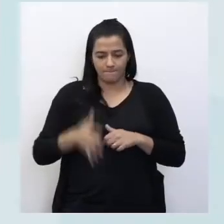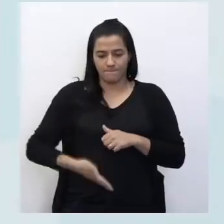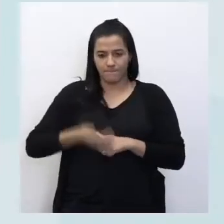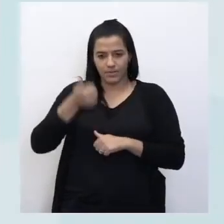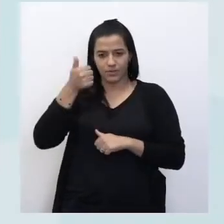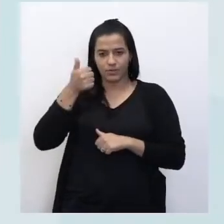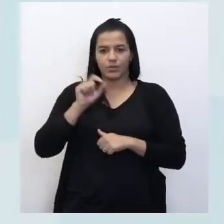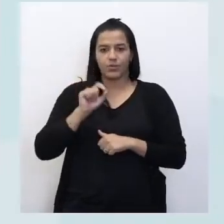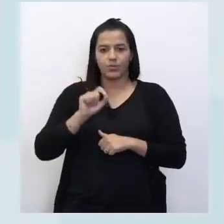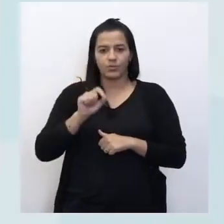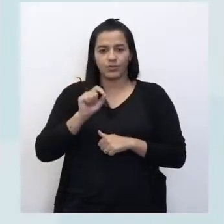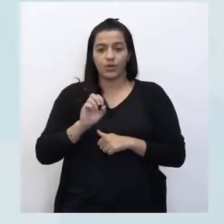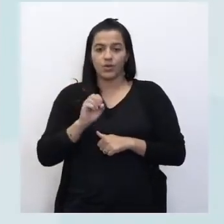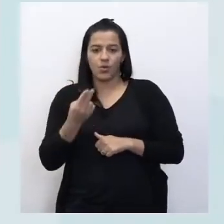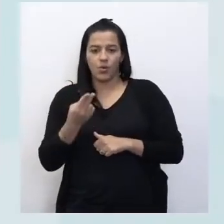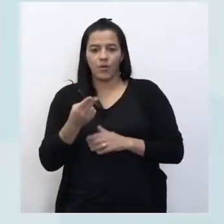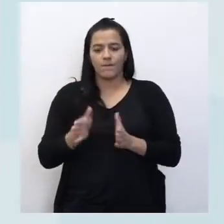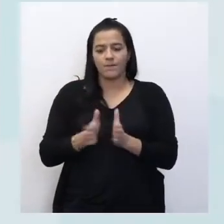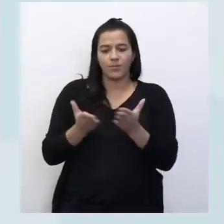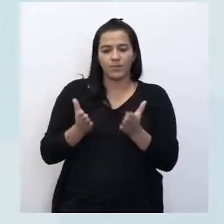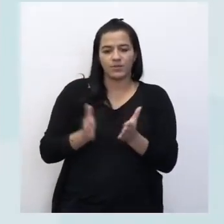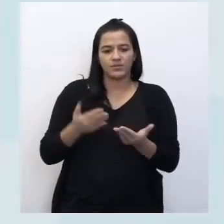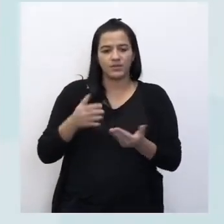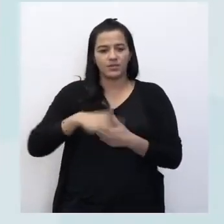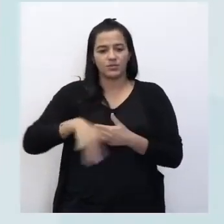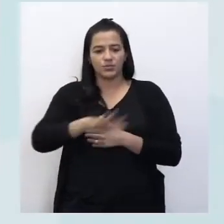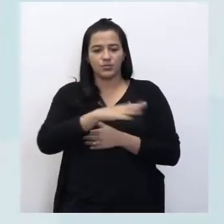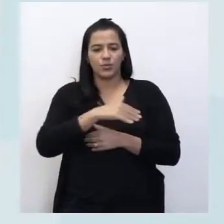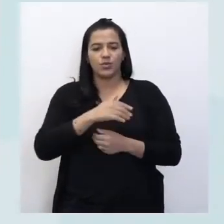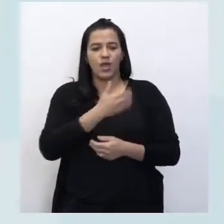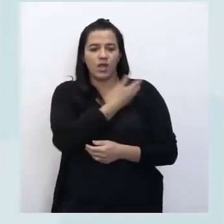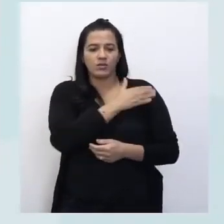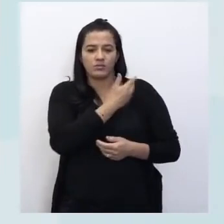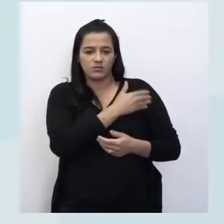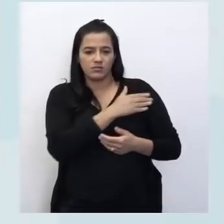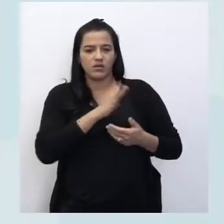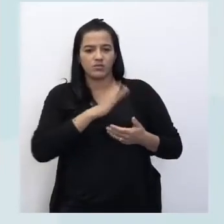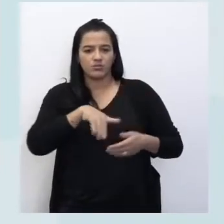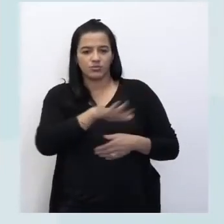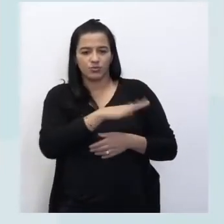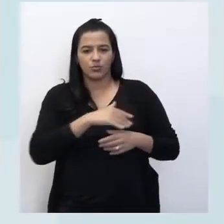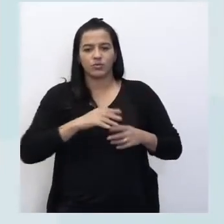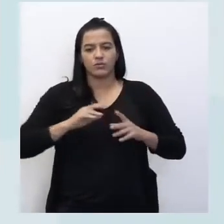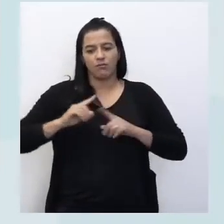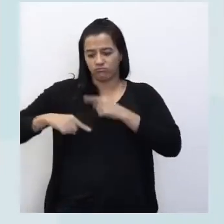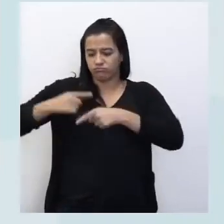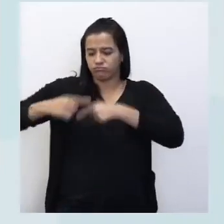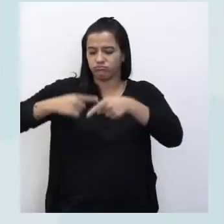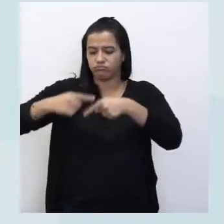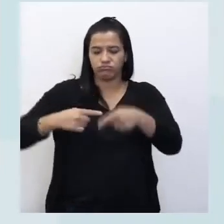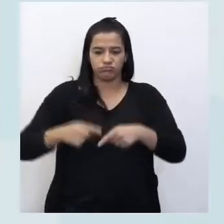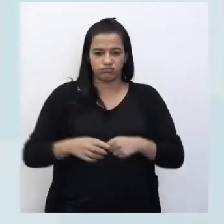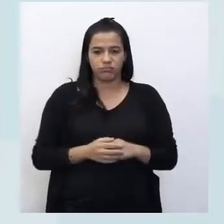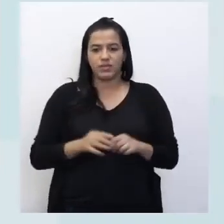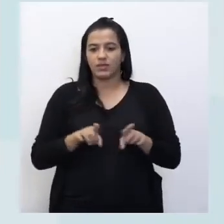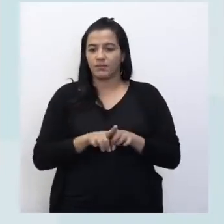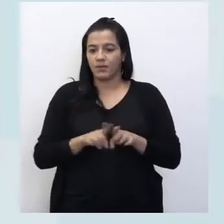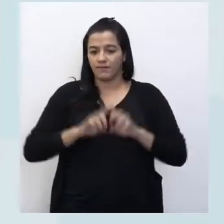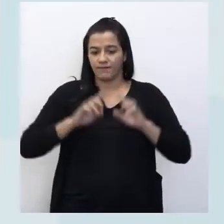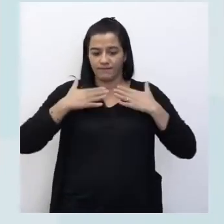ou empobrecer as qualidades raciais das futuras gerações, tanto física como